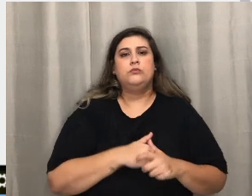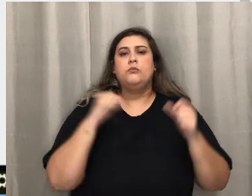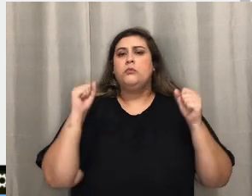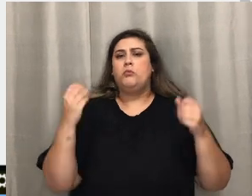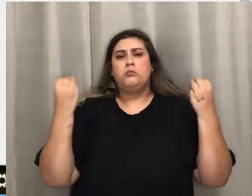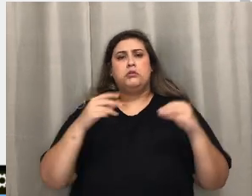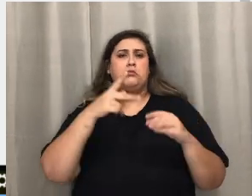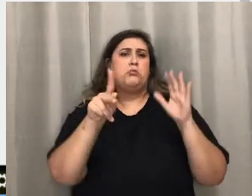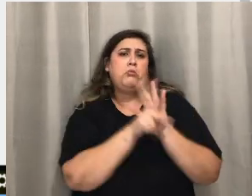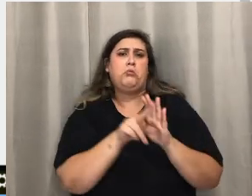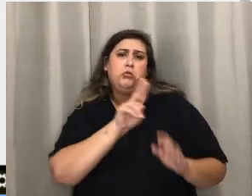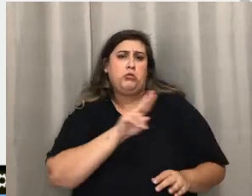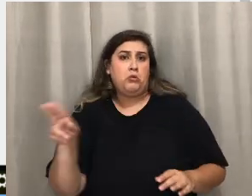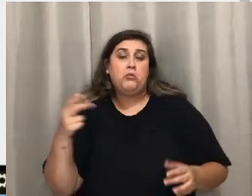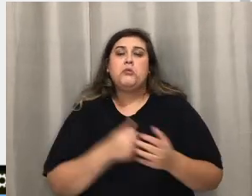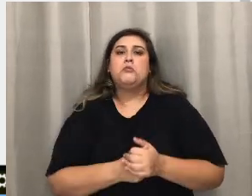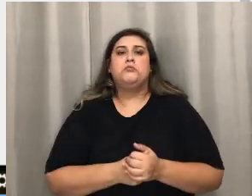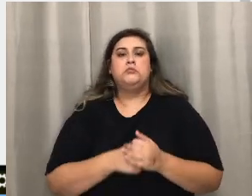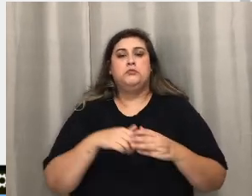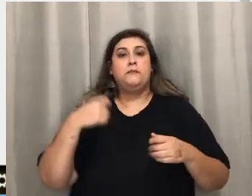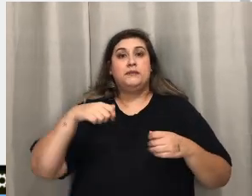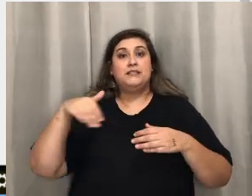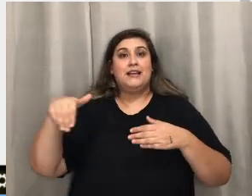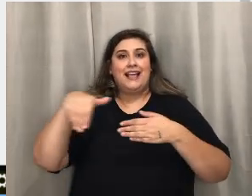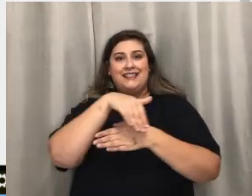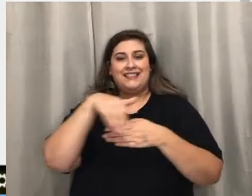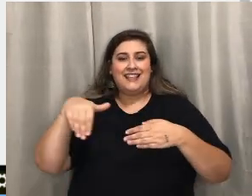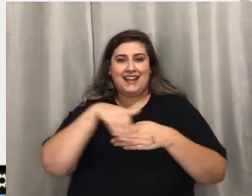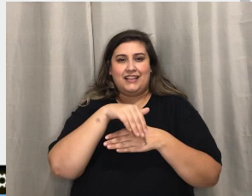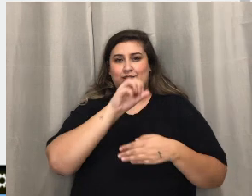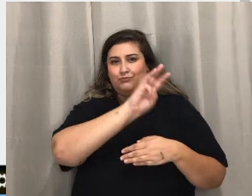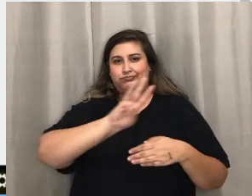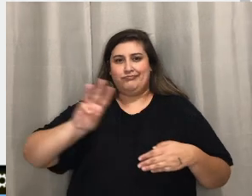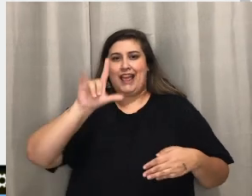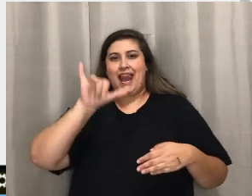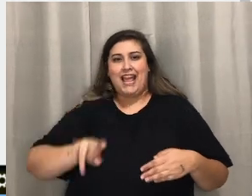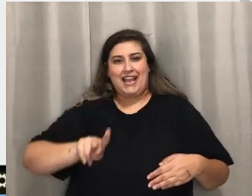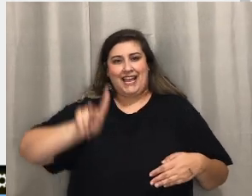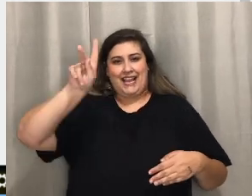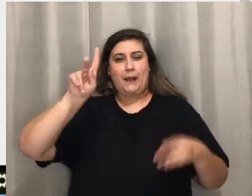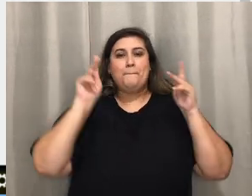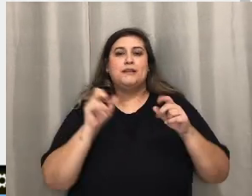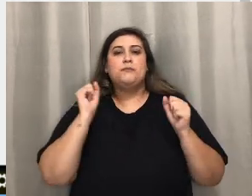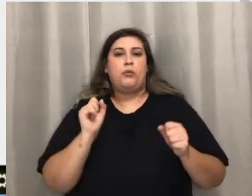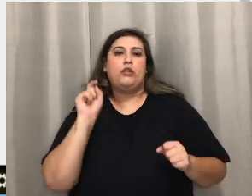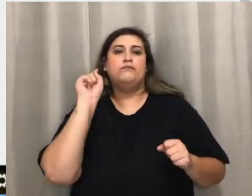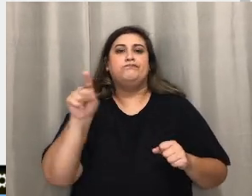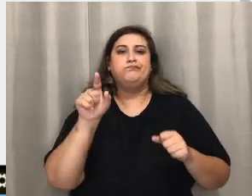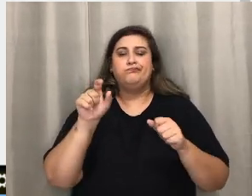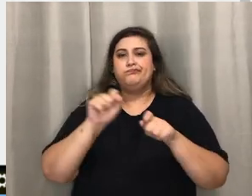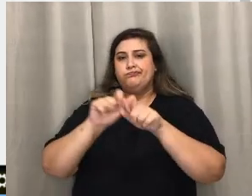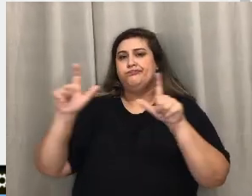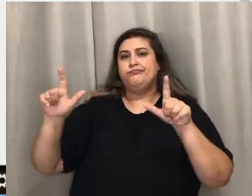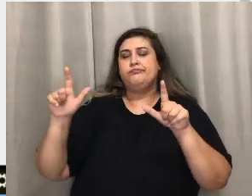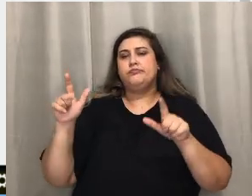pode colocar seu próprio nome, sempre colocar um endereço de e-mail na qual as pessoas podem se reportar